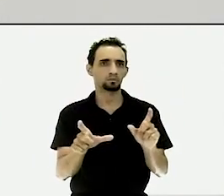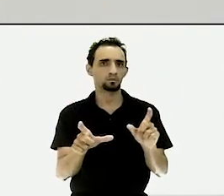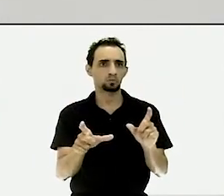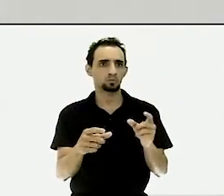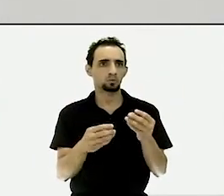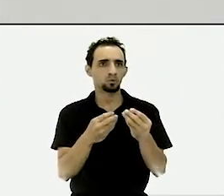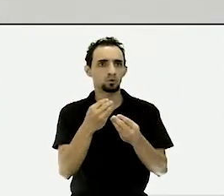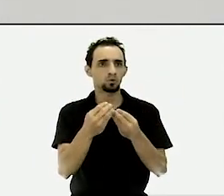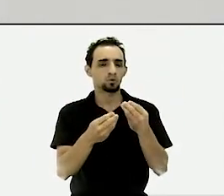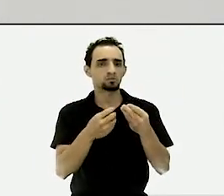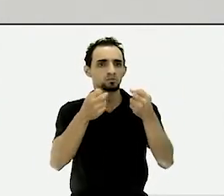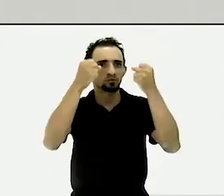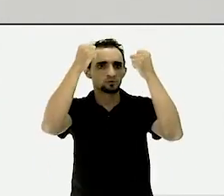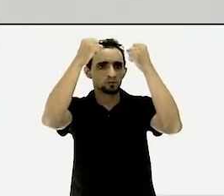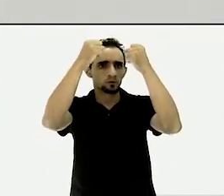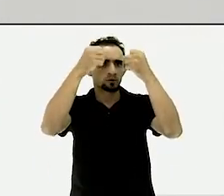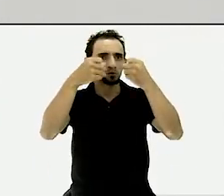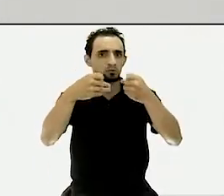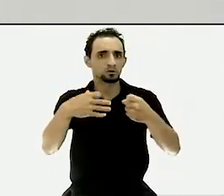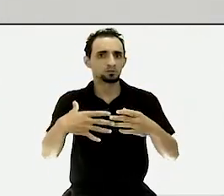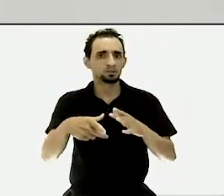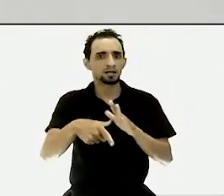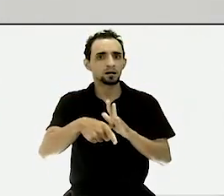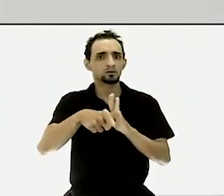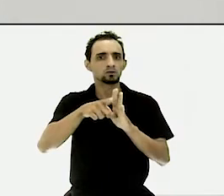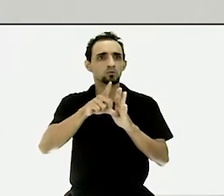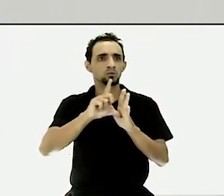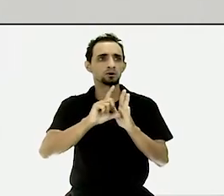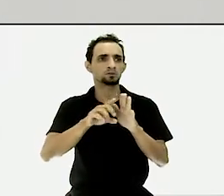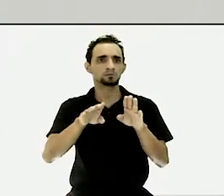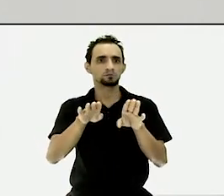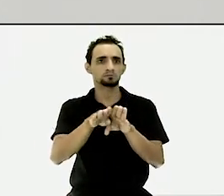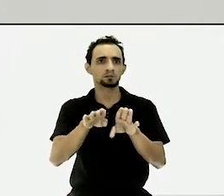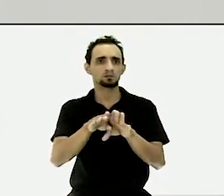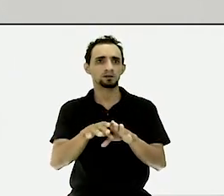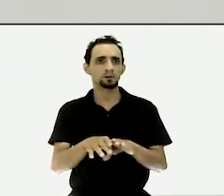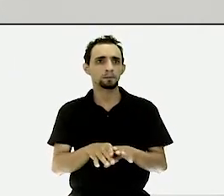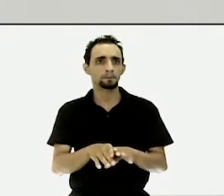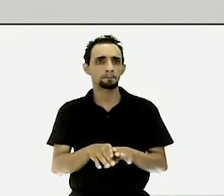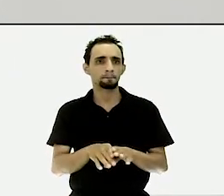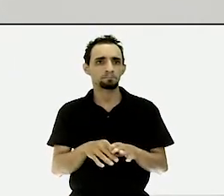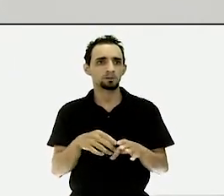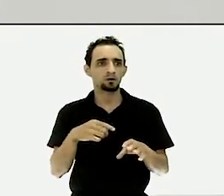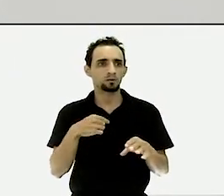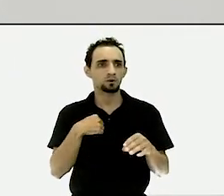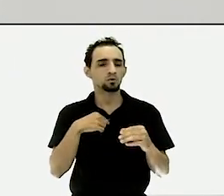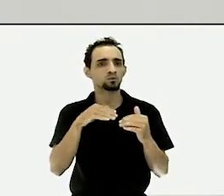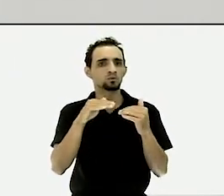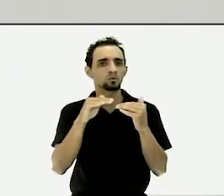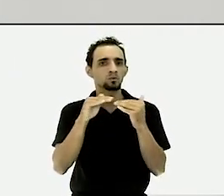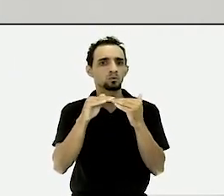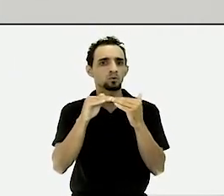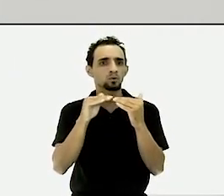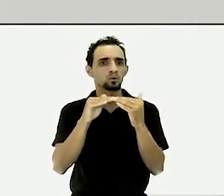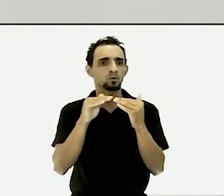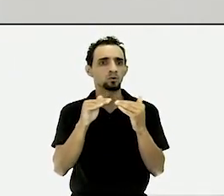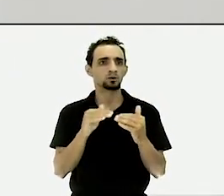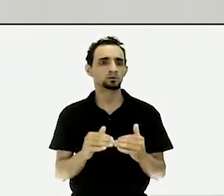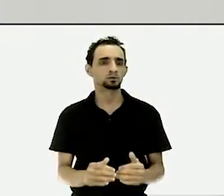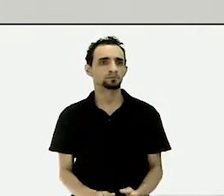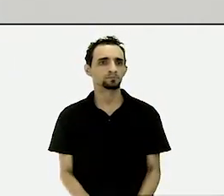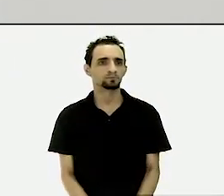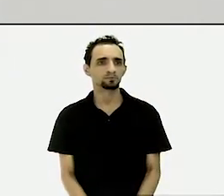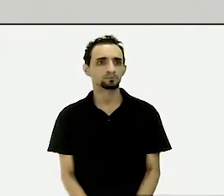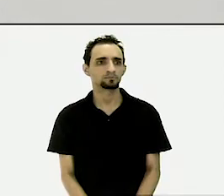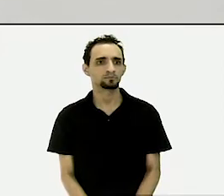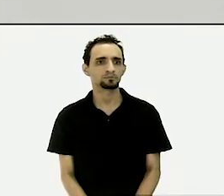esse tomografia esse e assunto. Com contraste no Então, no assim, contrato. A gente fica muito feliz, sabendo que o nosso munícipe vai ser muito mais bem atendido, porque já era, com